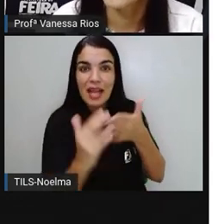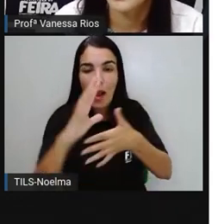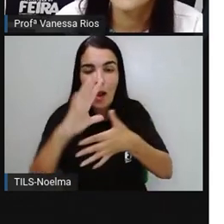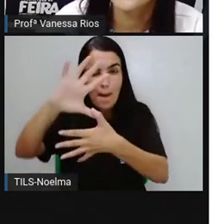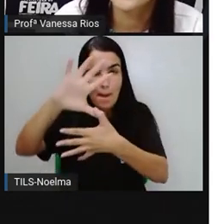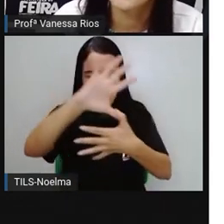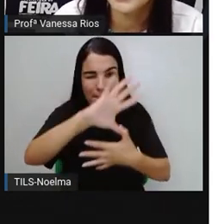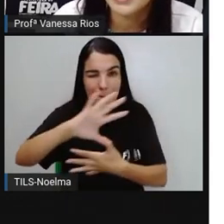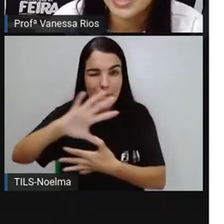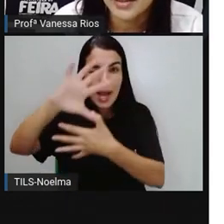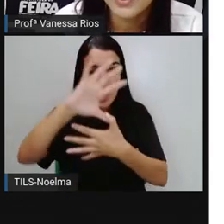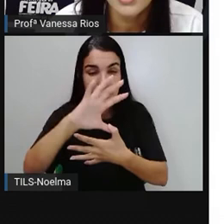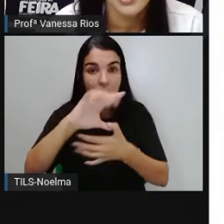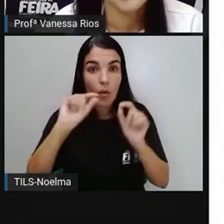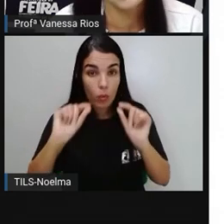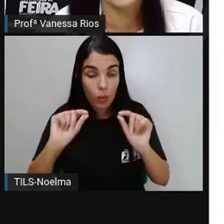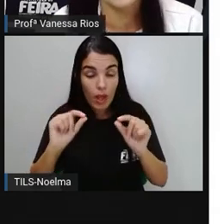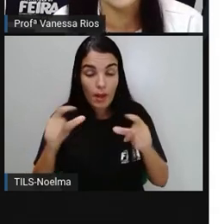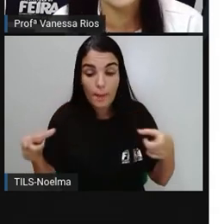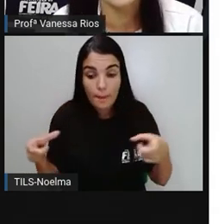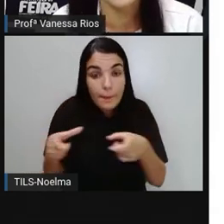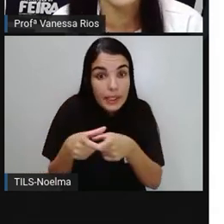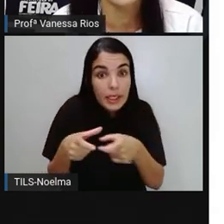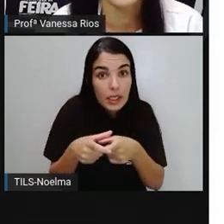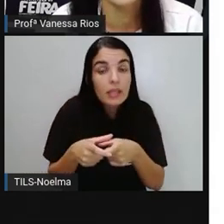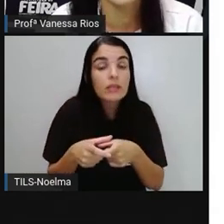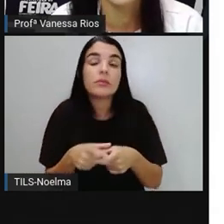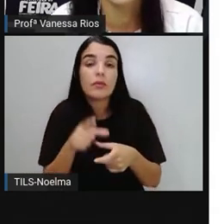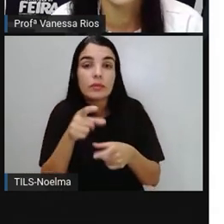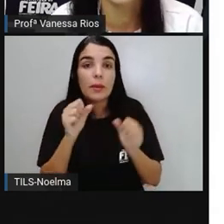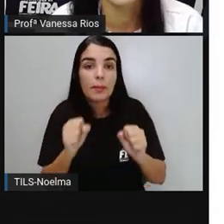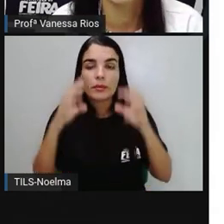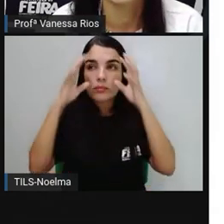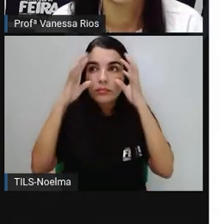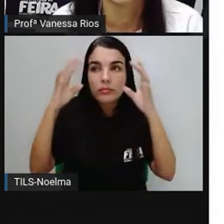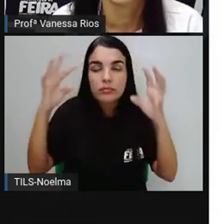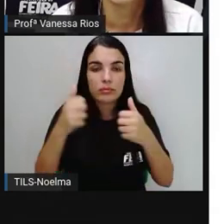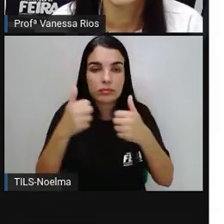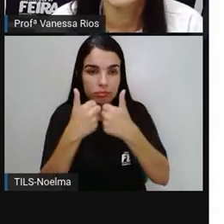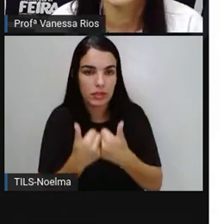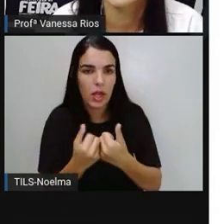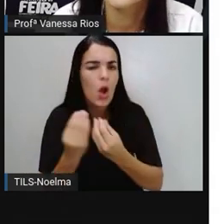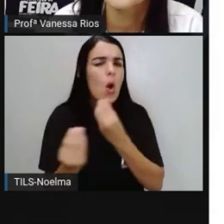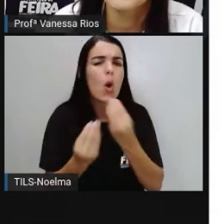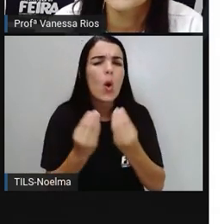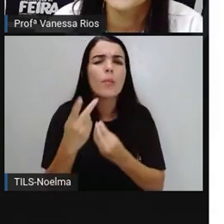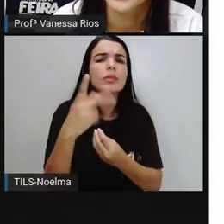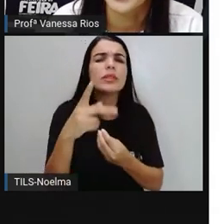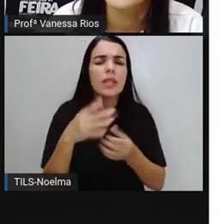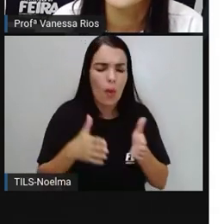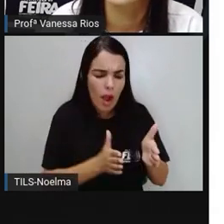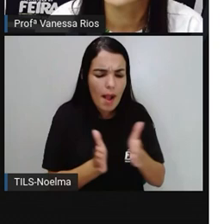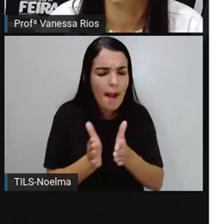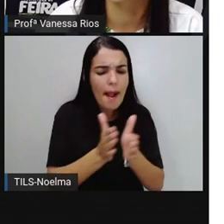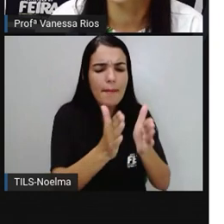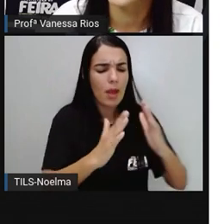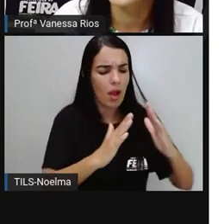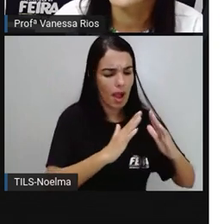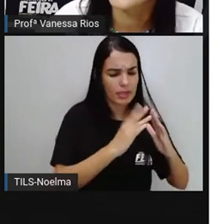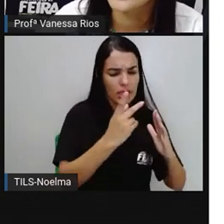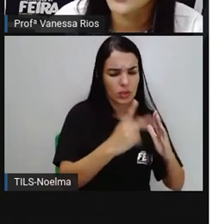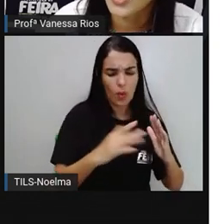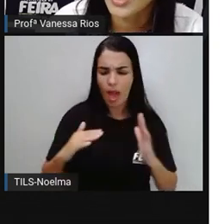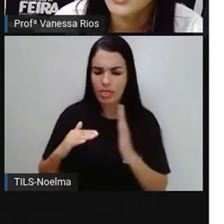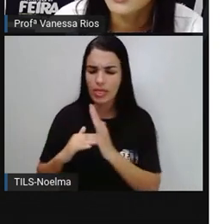aí num percurso pequeno, a Pro traz aí essa reflexão, esse pensamento. Como é o seu caminho de casa até chegar